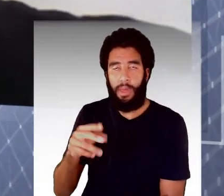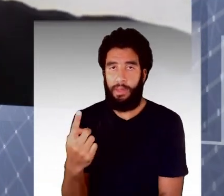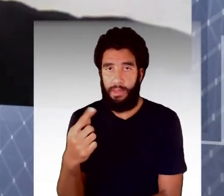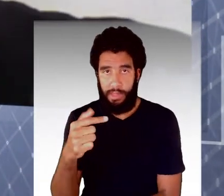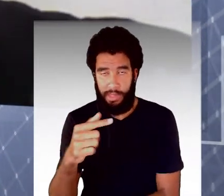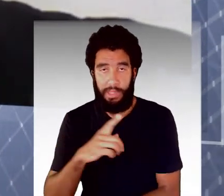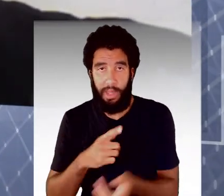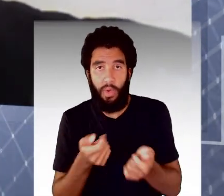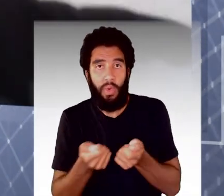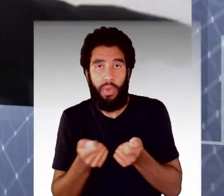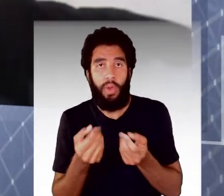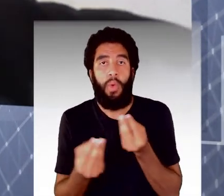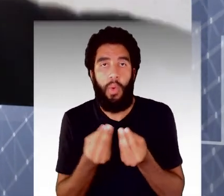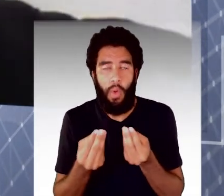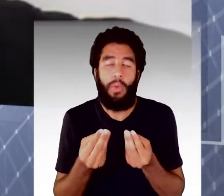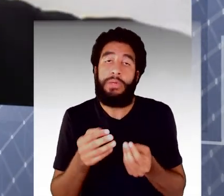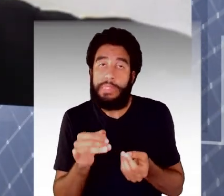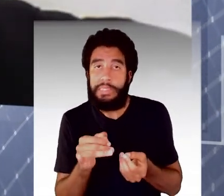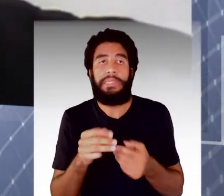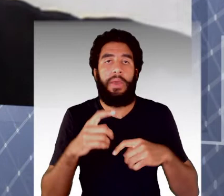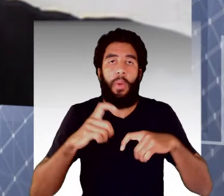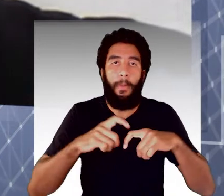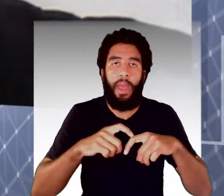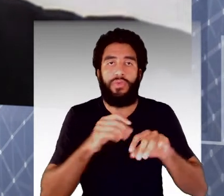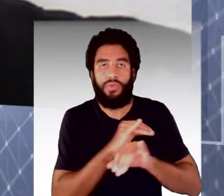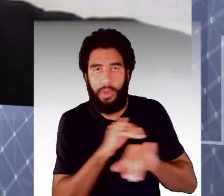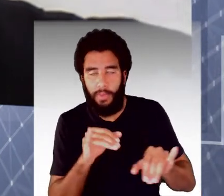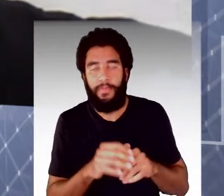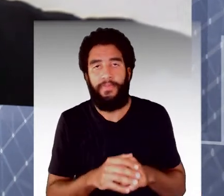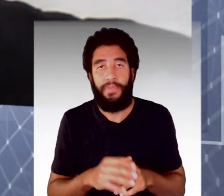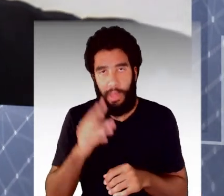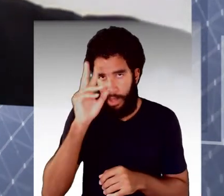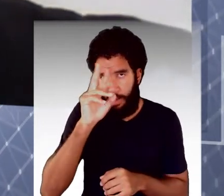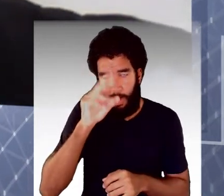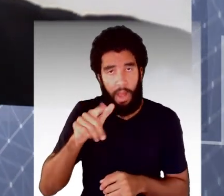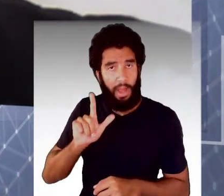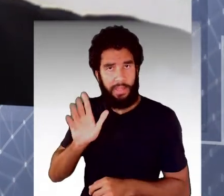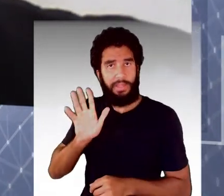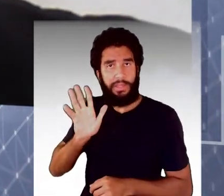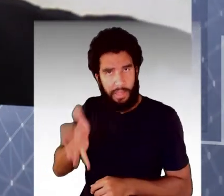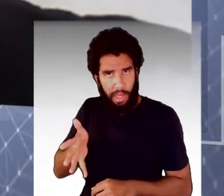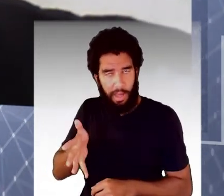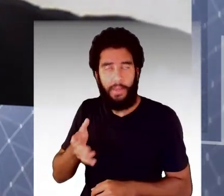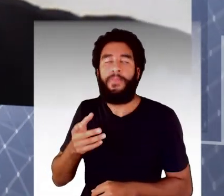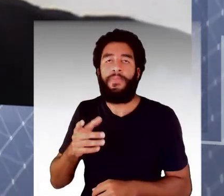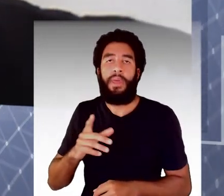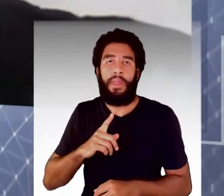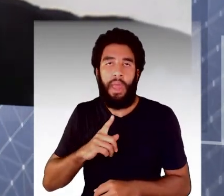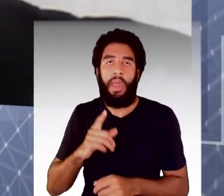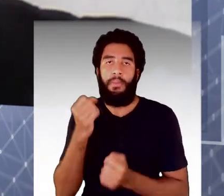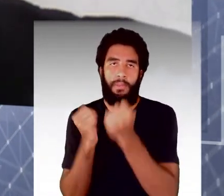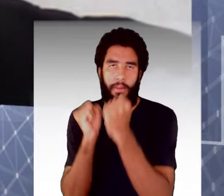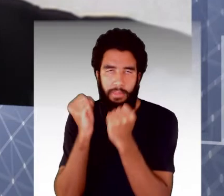assim. Já se falava que frigorífico tinha que ter uma análise ergonômica do trabalho e essa análise poderia indicar pausa,